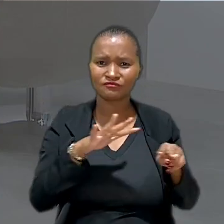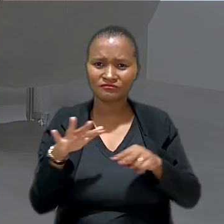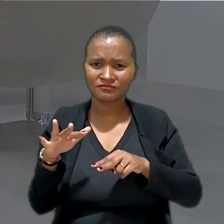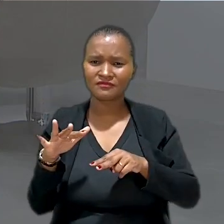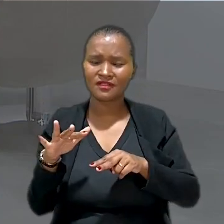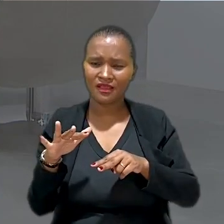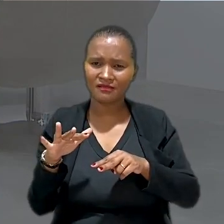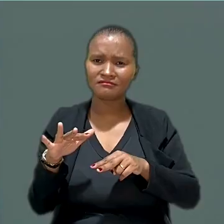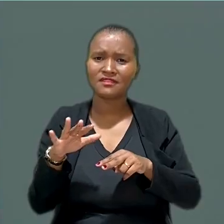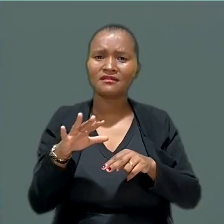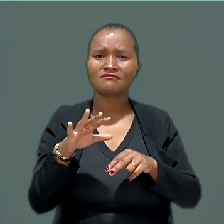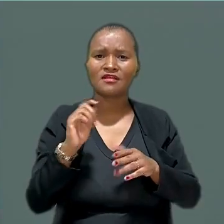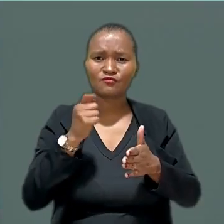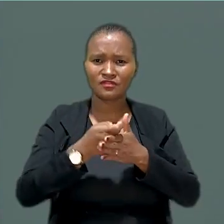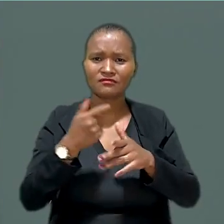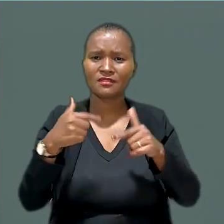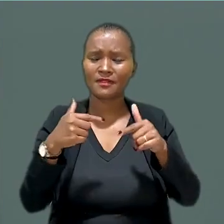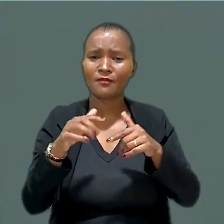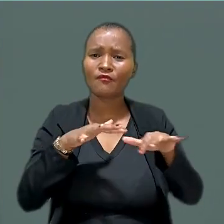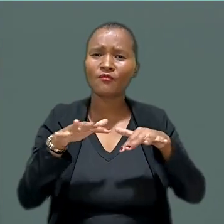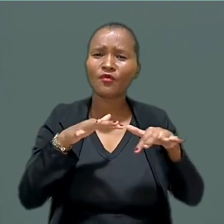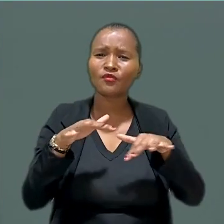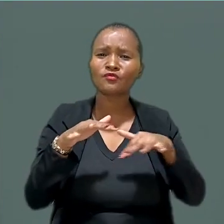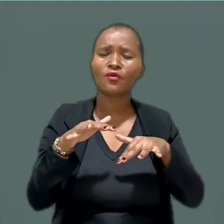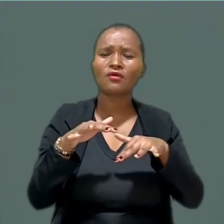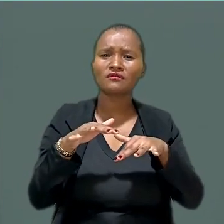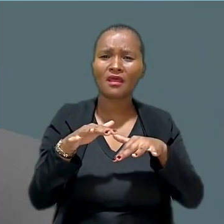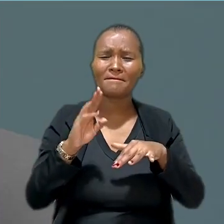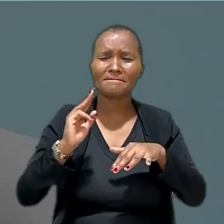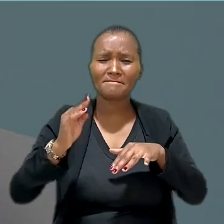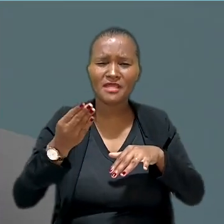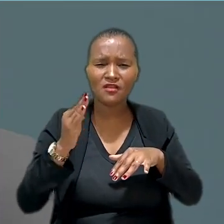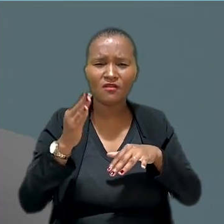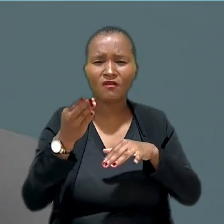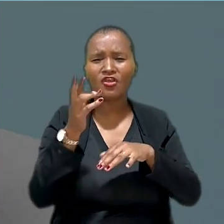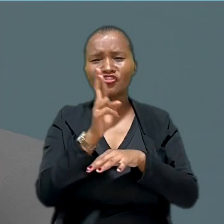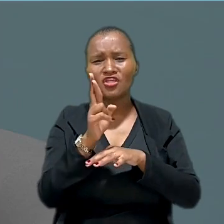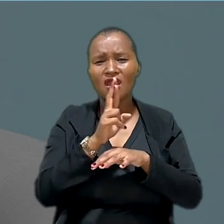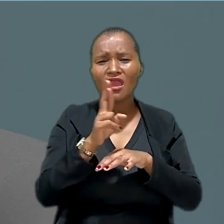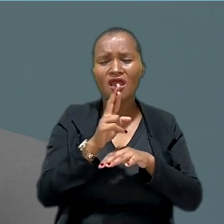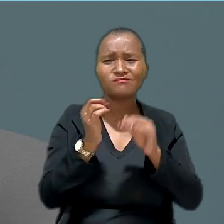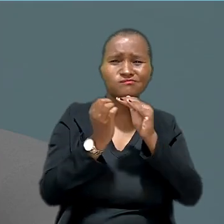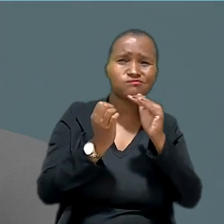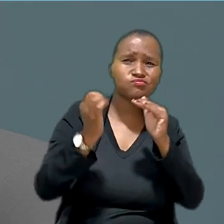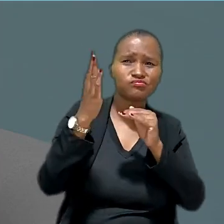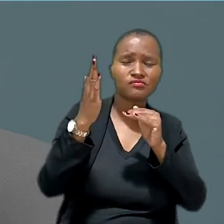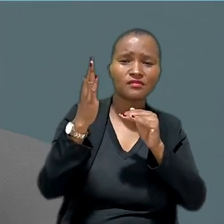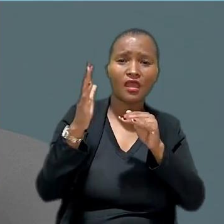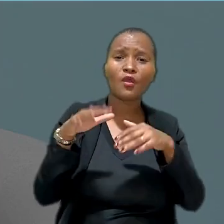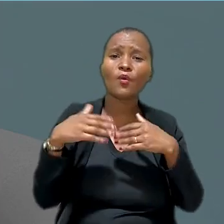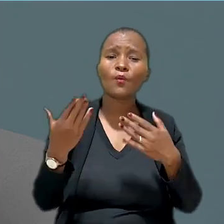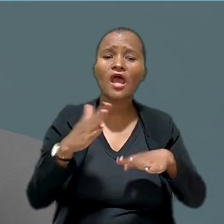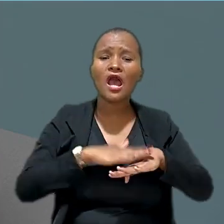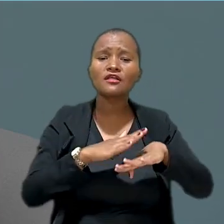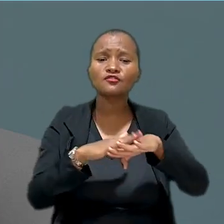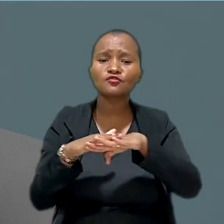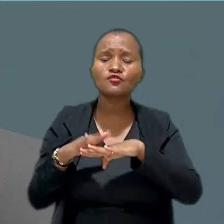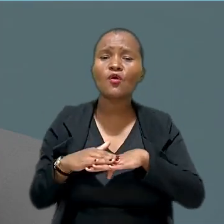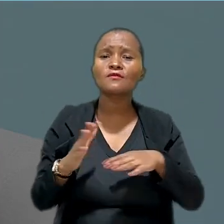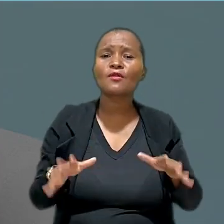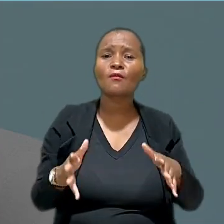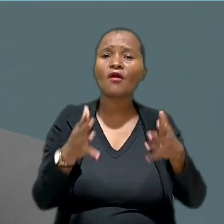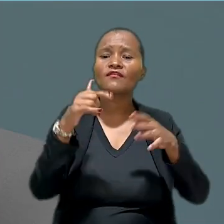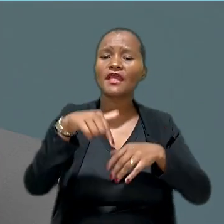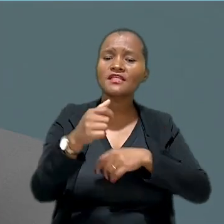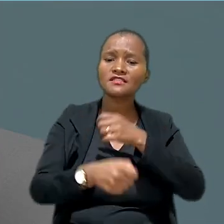movimentou 2,8 bilhões de reais, uma quantia recorde. Quais ações o TST e os tribunais regionais promovem